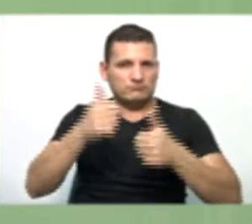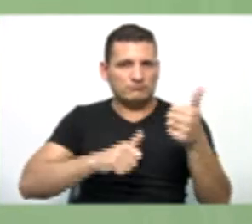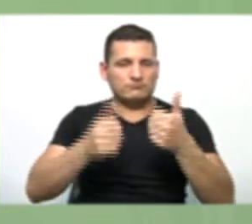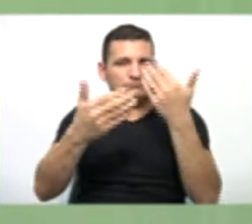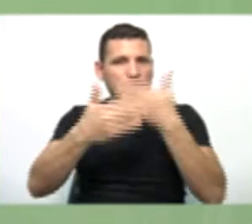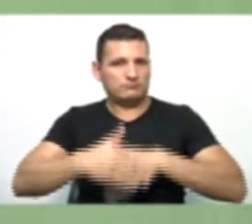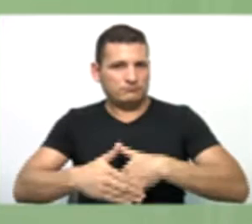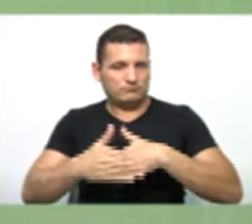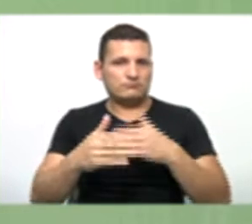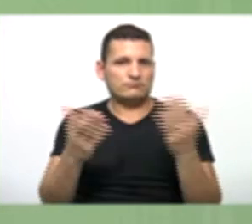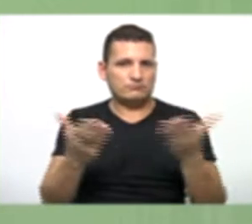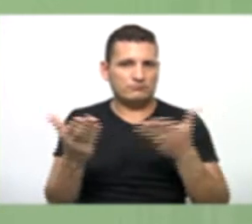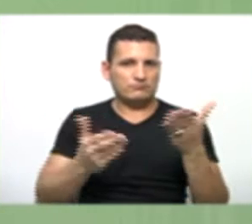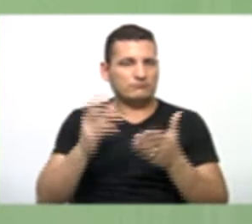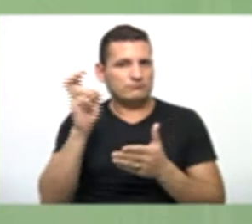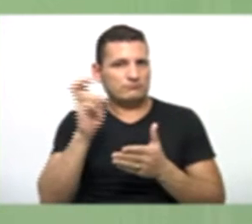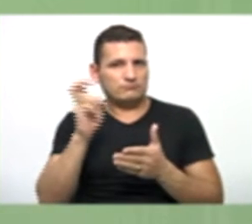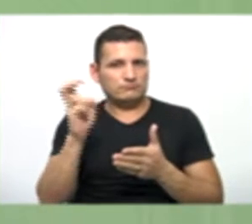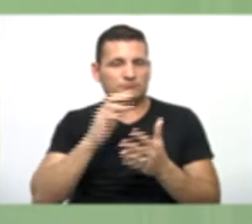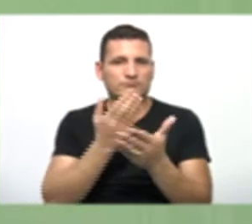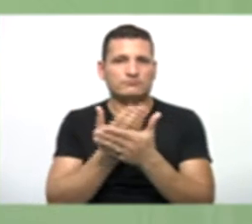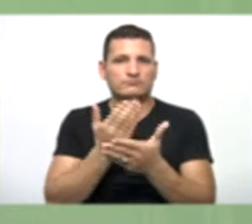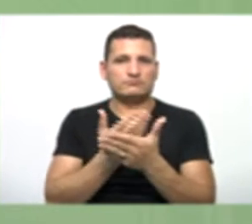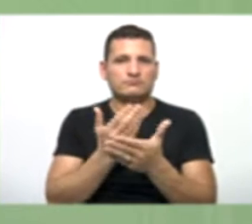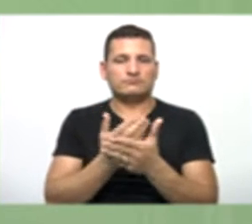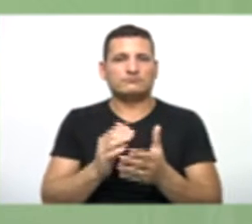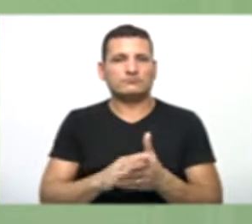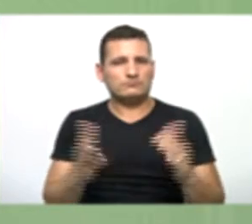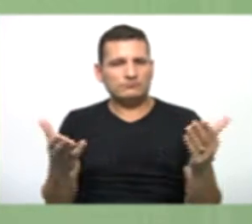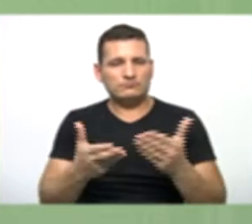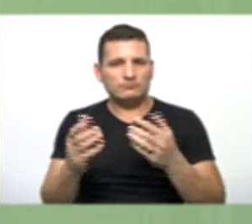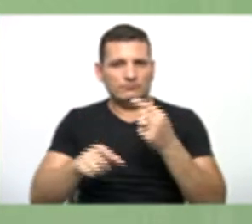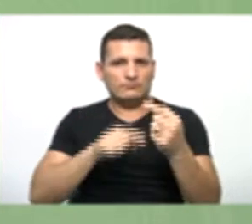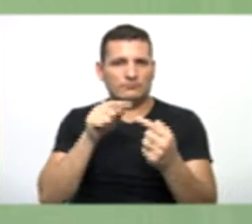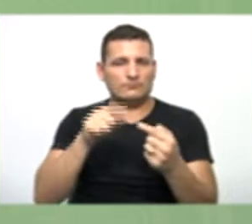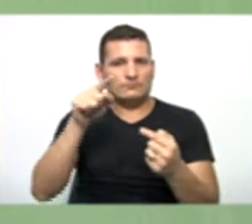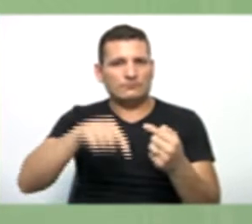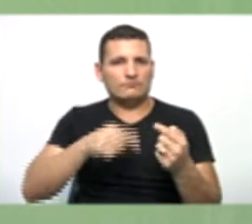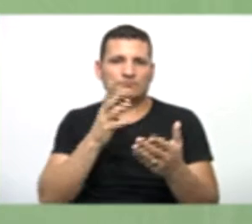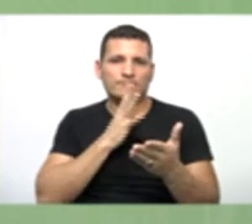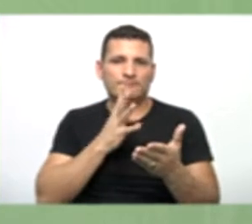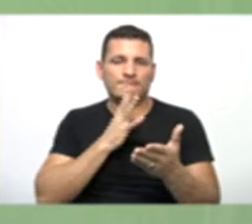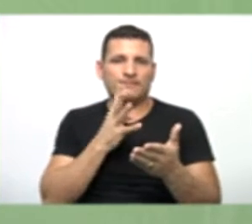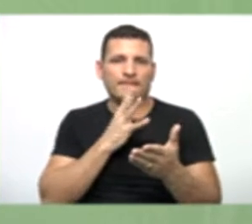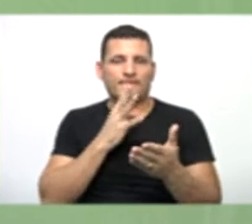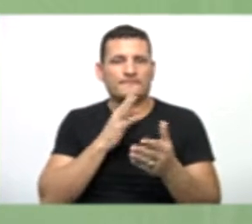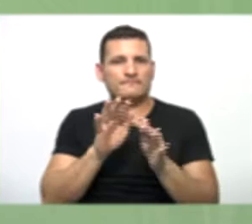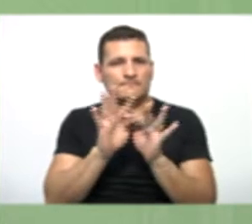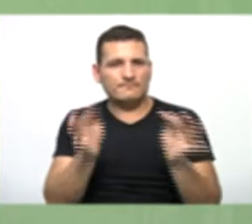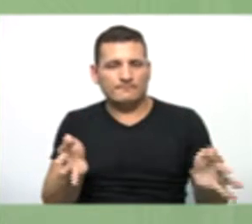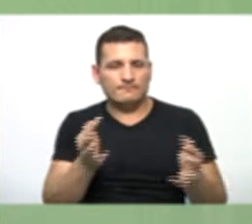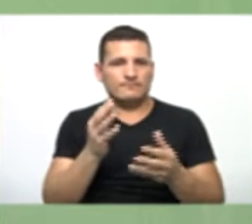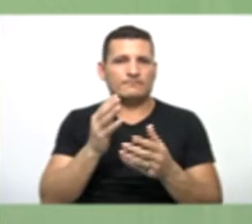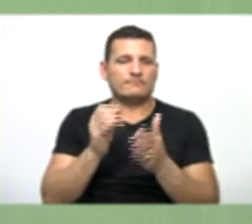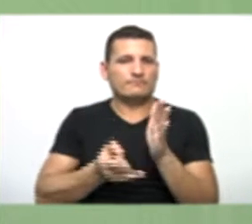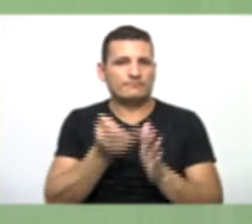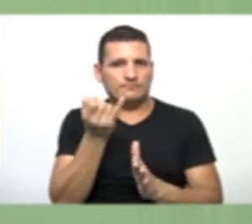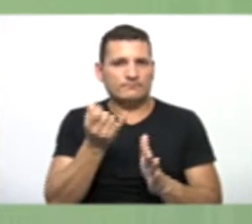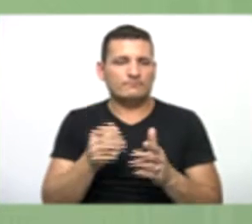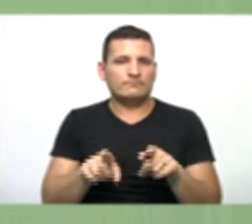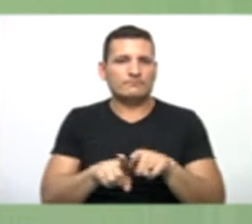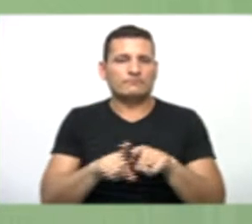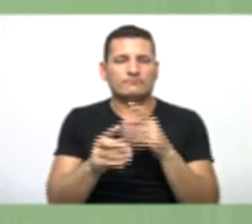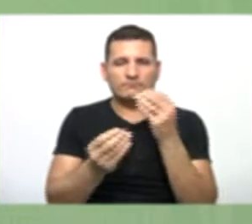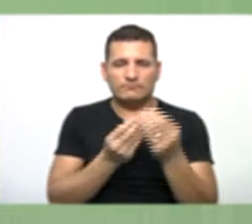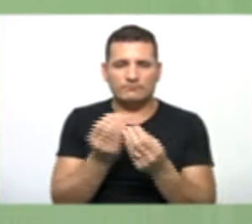nossa quinta teleaula. Então o objetivo, né, da nossa teleaula hoje é reconhecer essa aplicação de juros simples, mensurar e